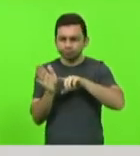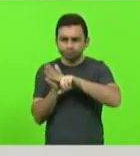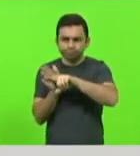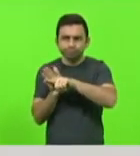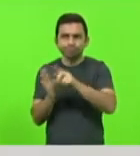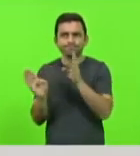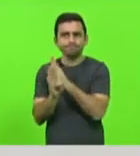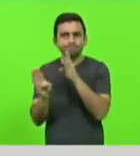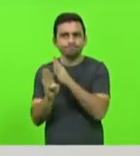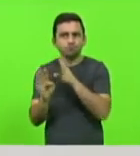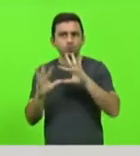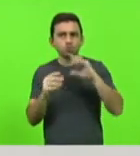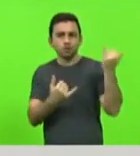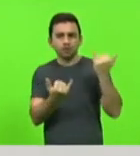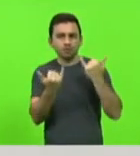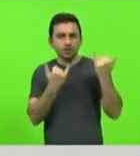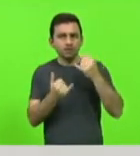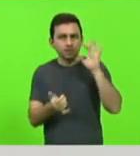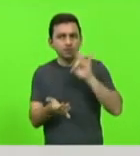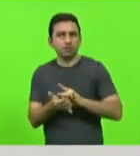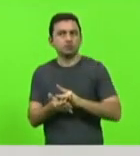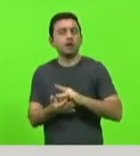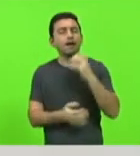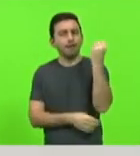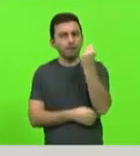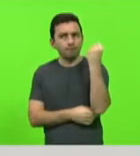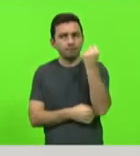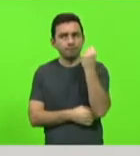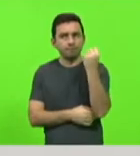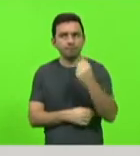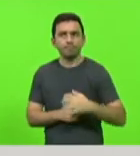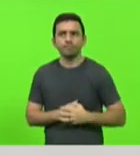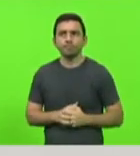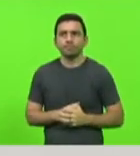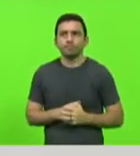aqui relatado é verdade, porque isso aqui é muito grave. Obrigado, presidente.